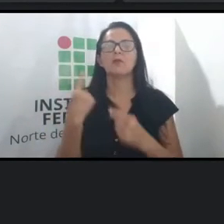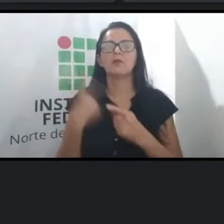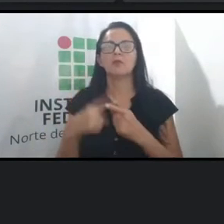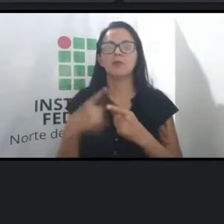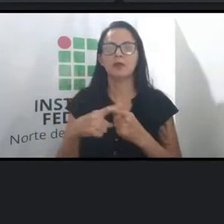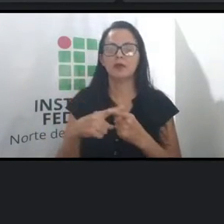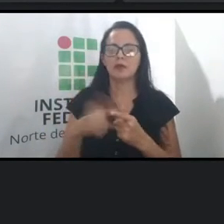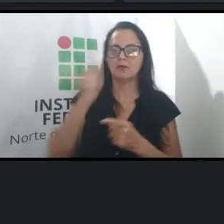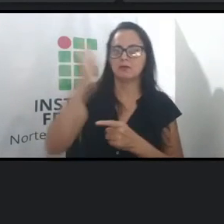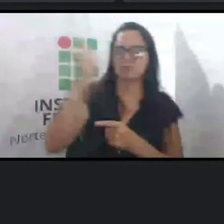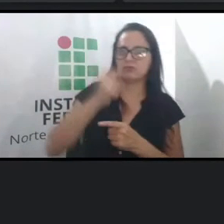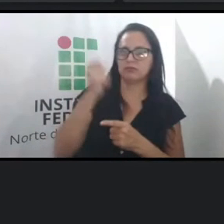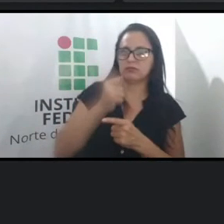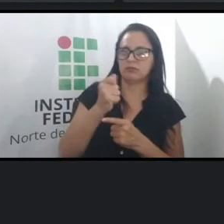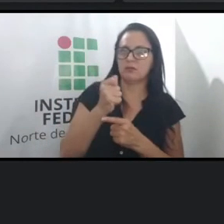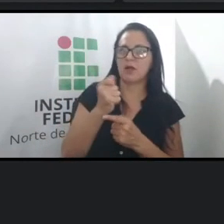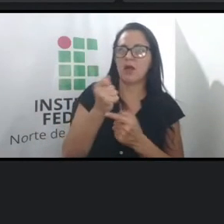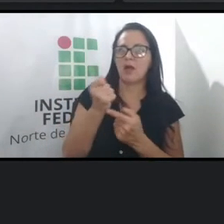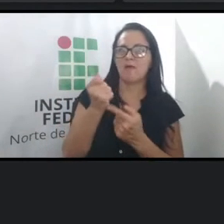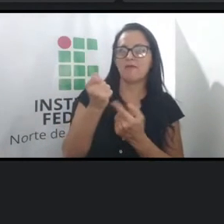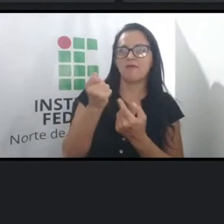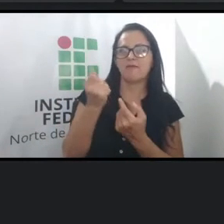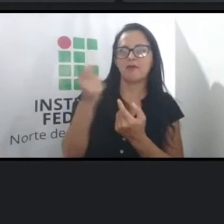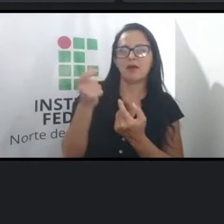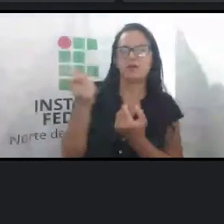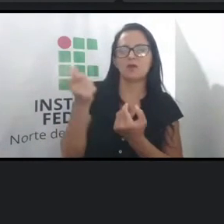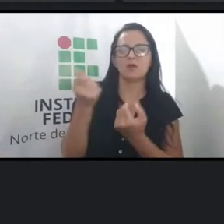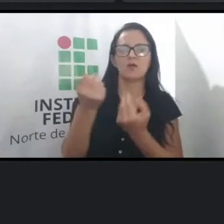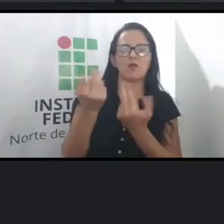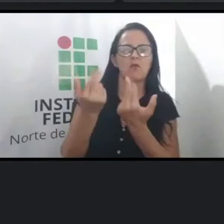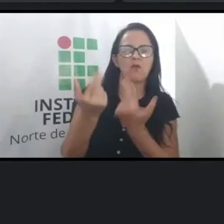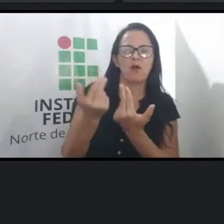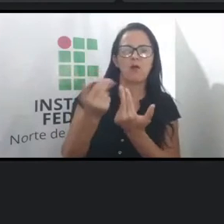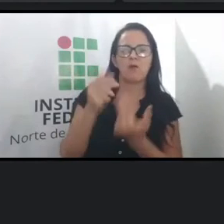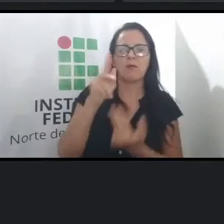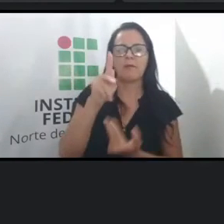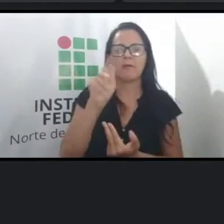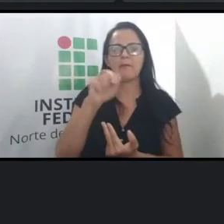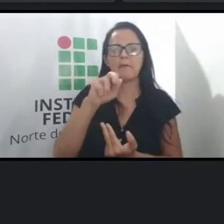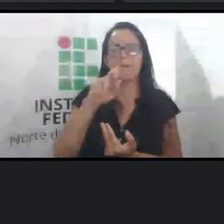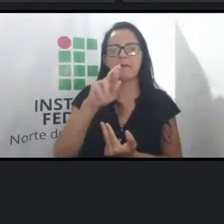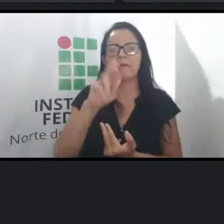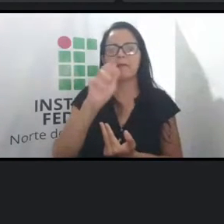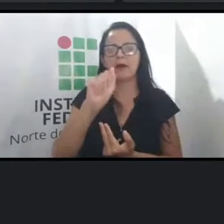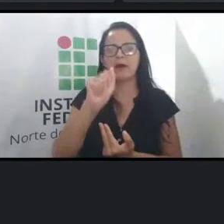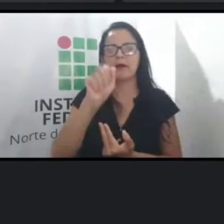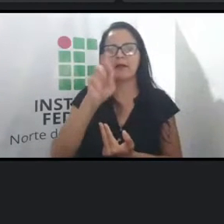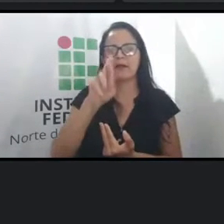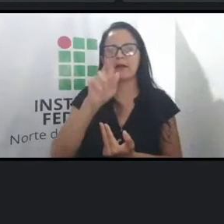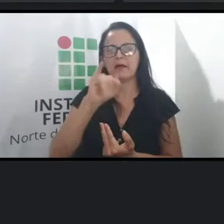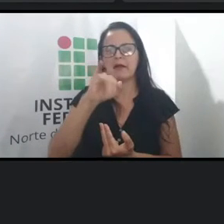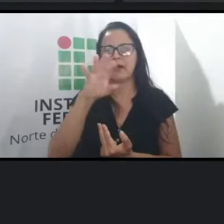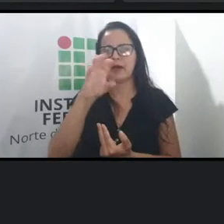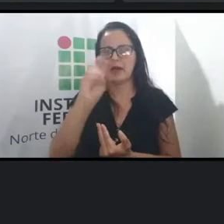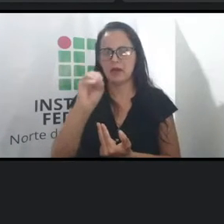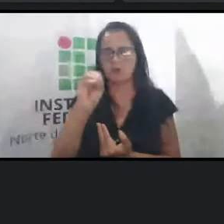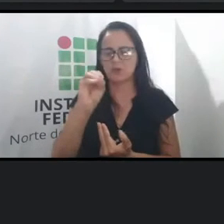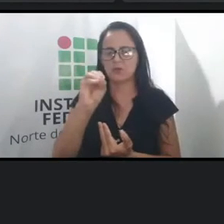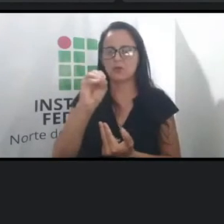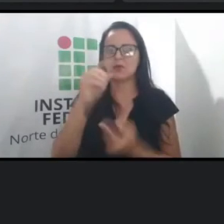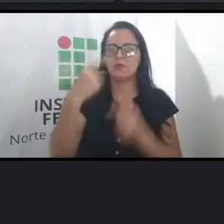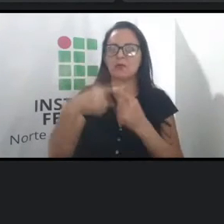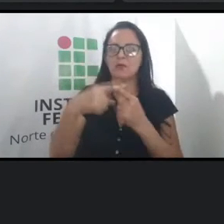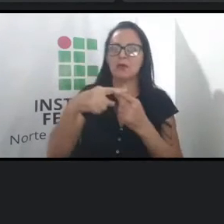Ele vai estar no ponto mais alto e caso venha cair uma descarga, ele vai passar papagaio pela linha de